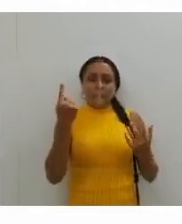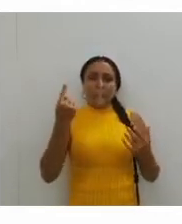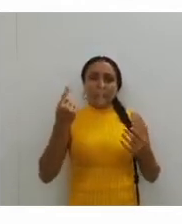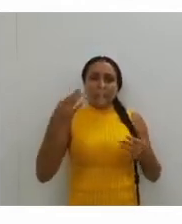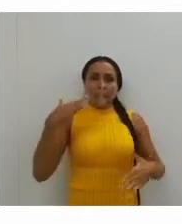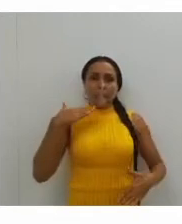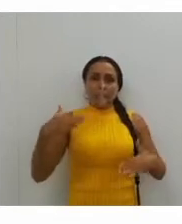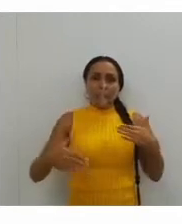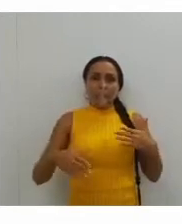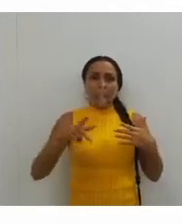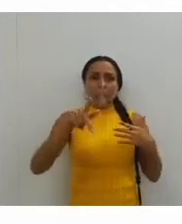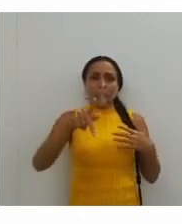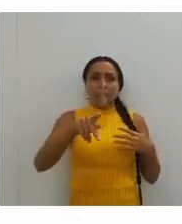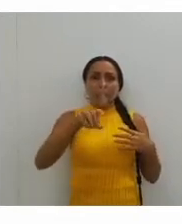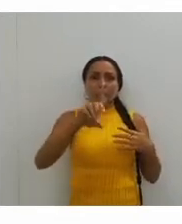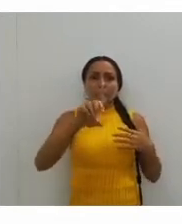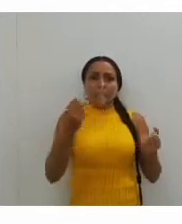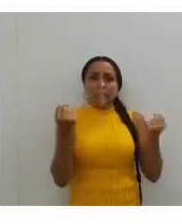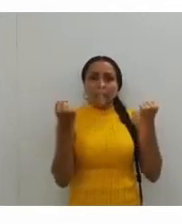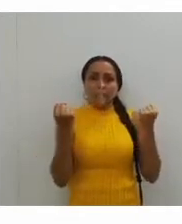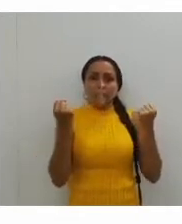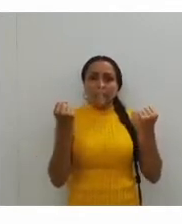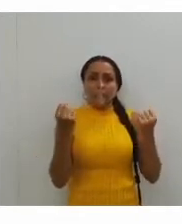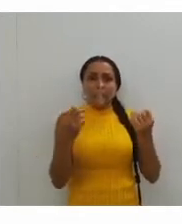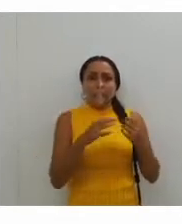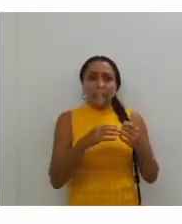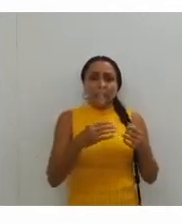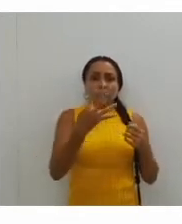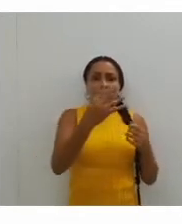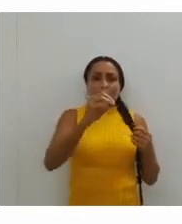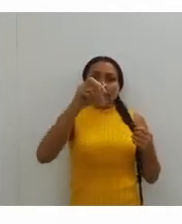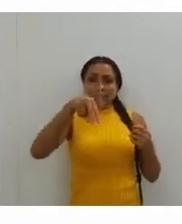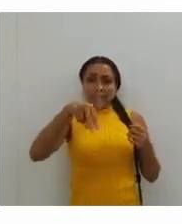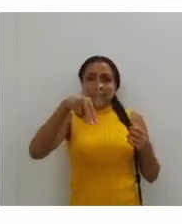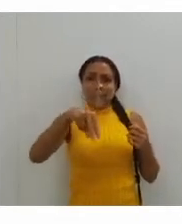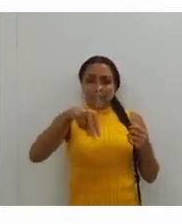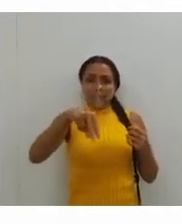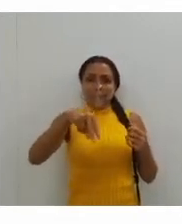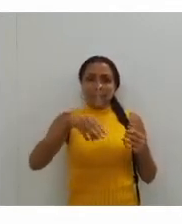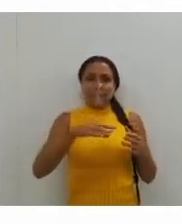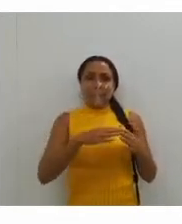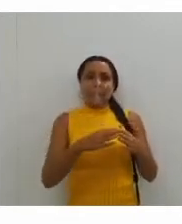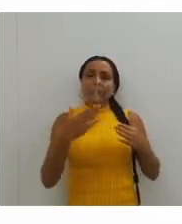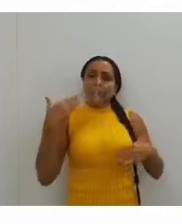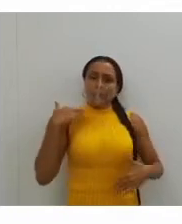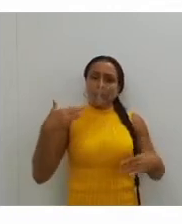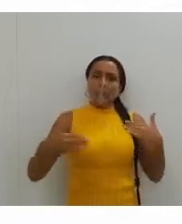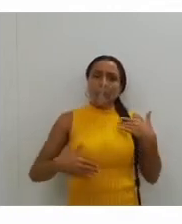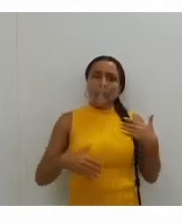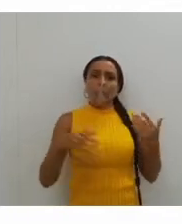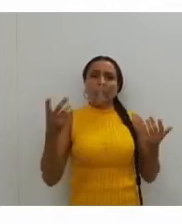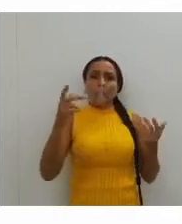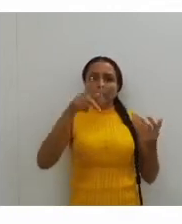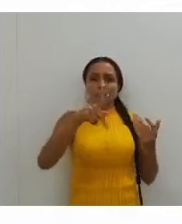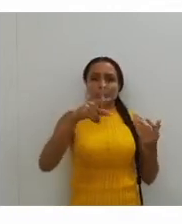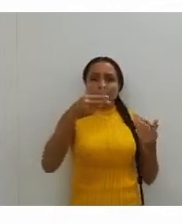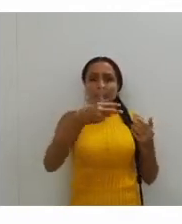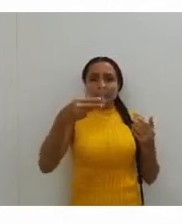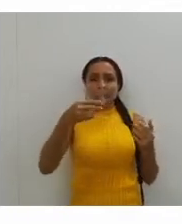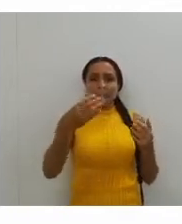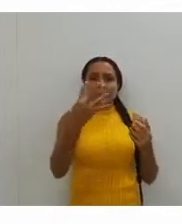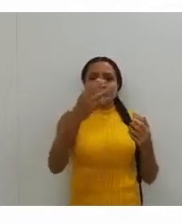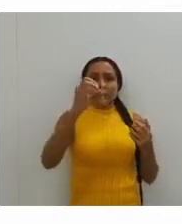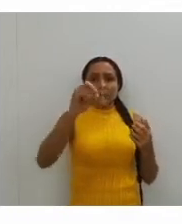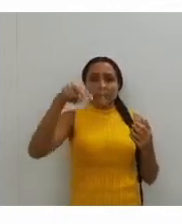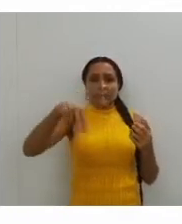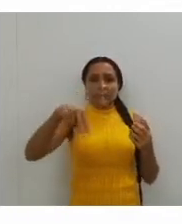de peso igual a 40 N. Então, um corpo tem peso de 40 newtons.